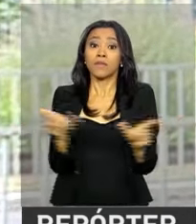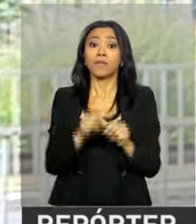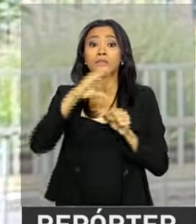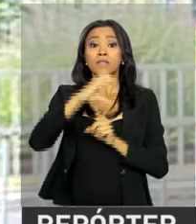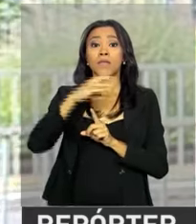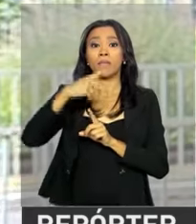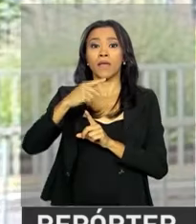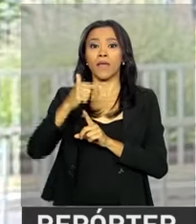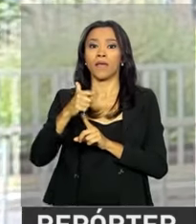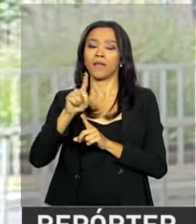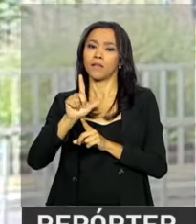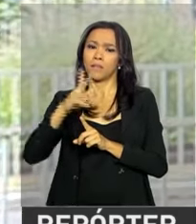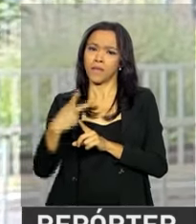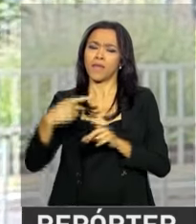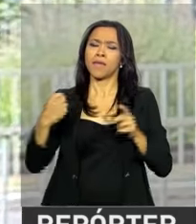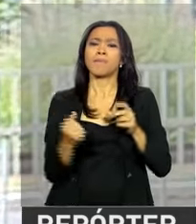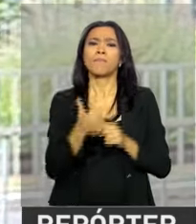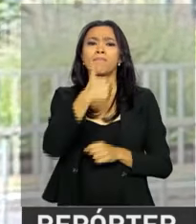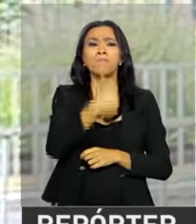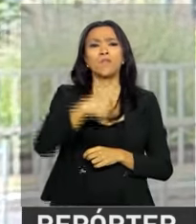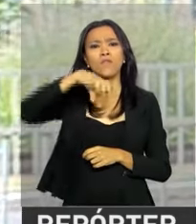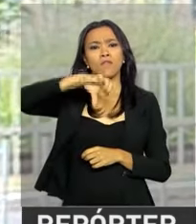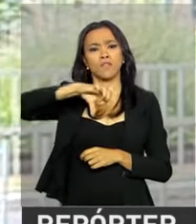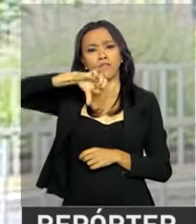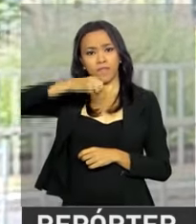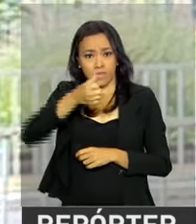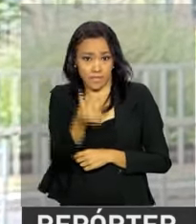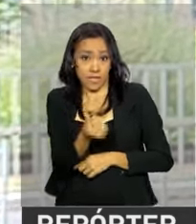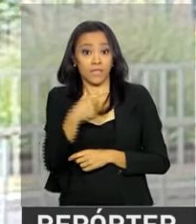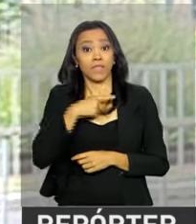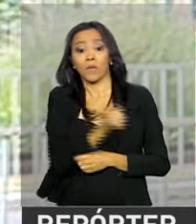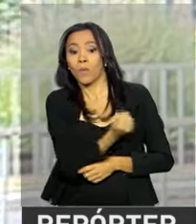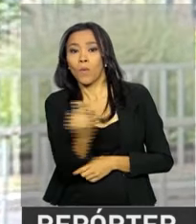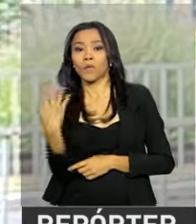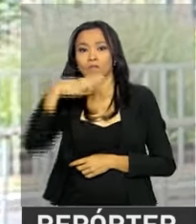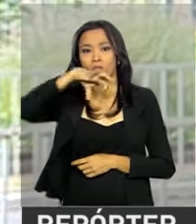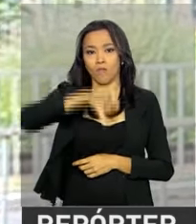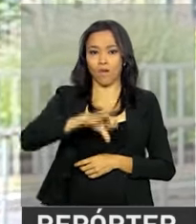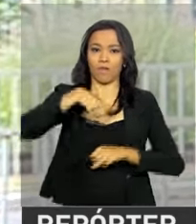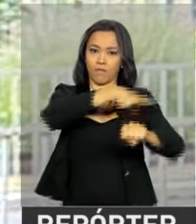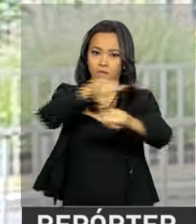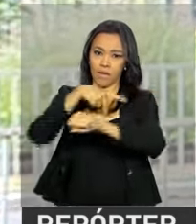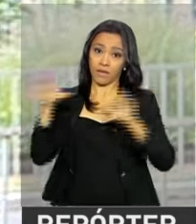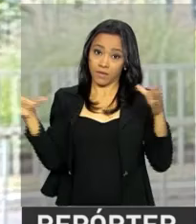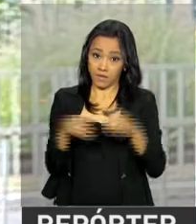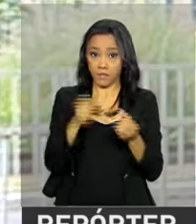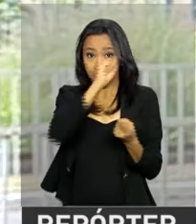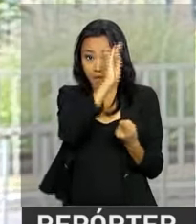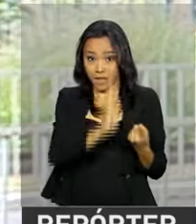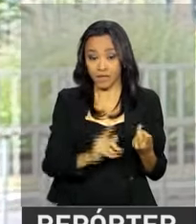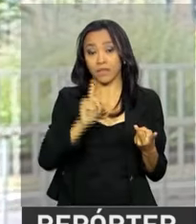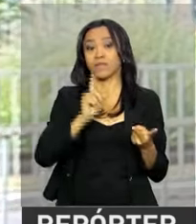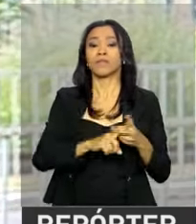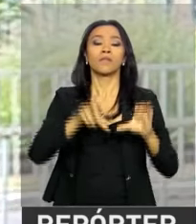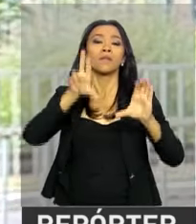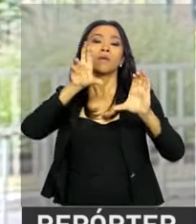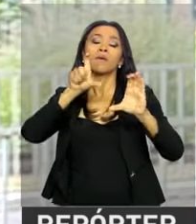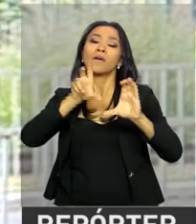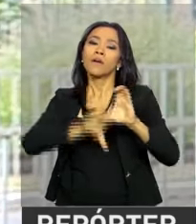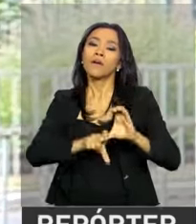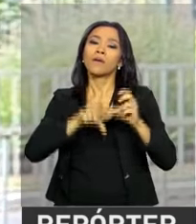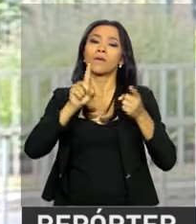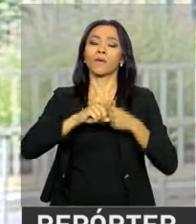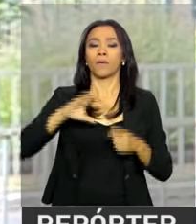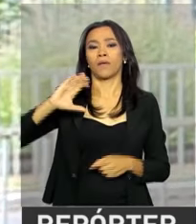criada em 1996 e tem 9 países membros, contando com Brasil, Angola, Cabo